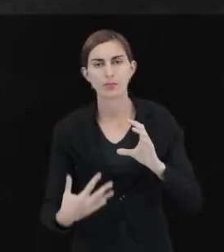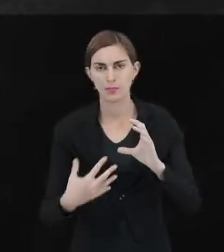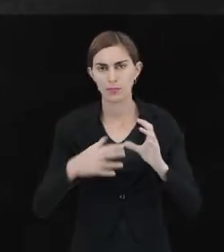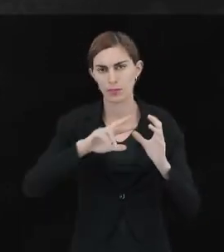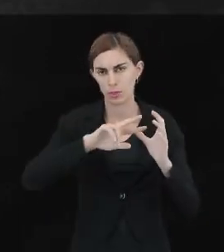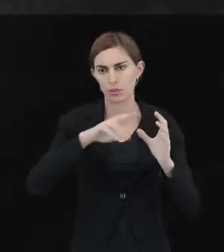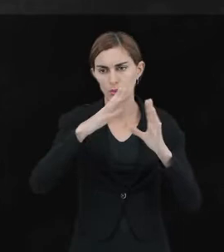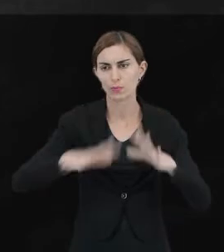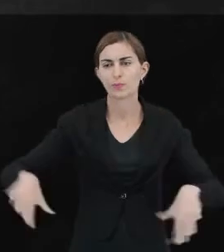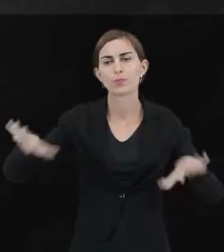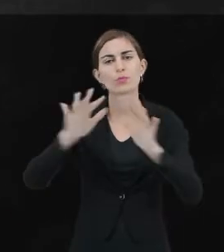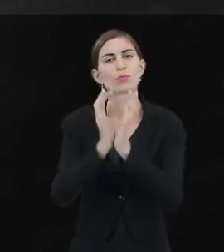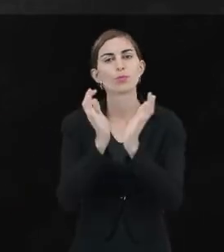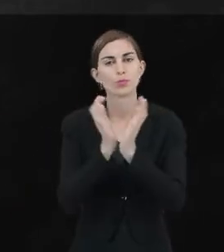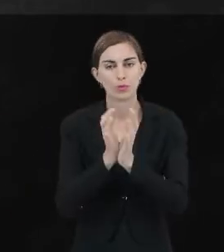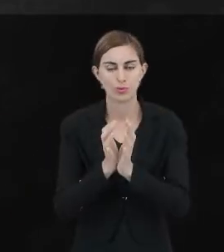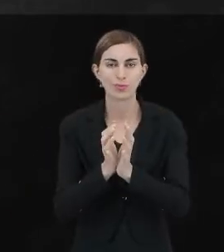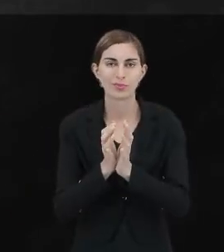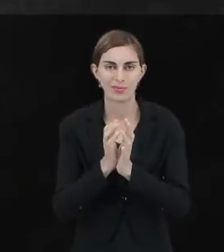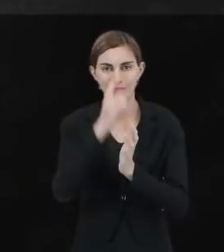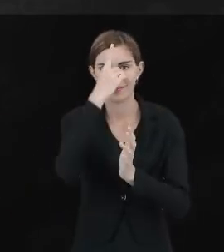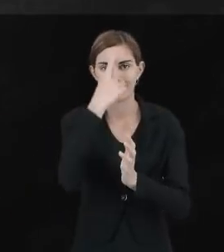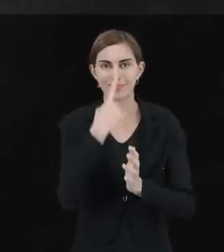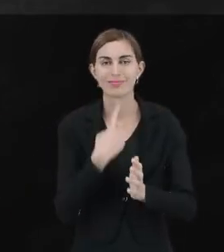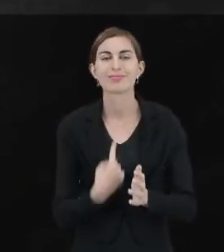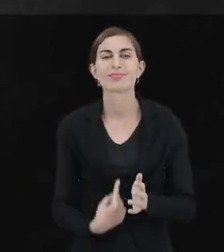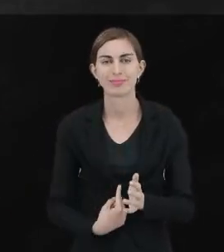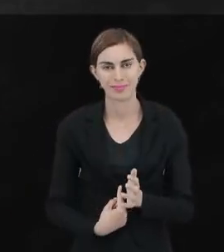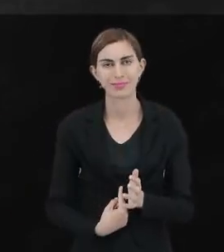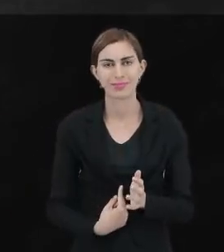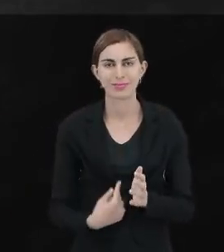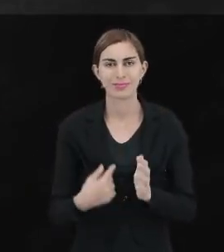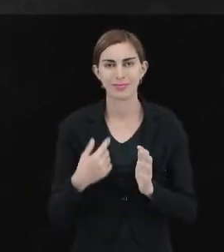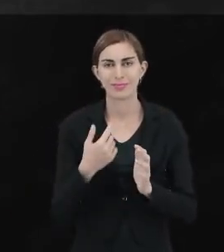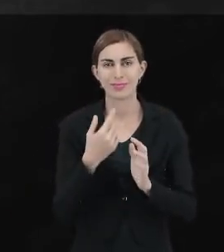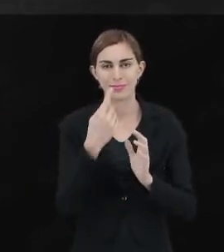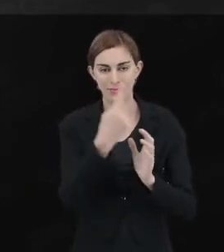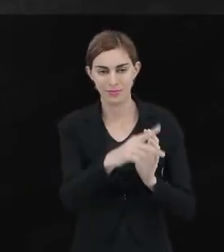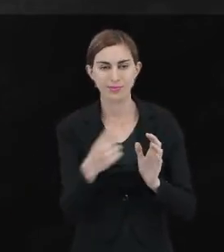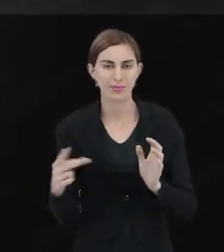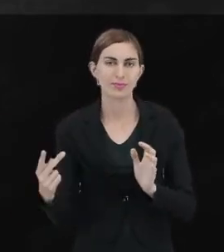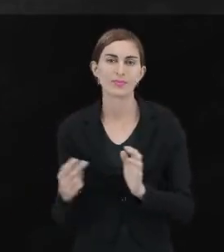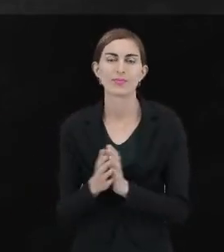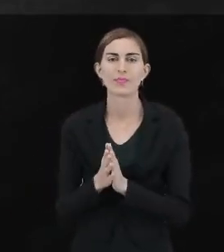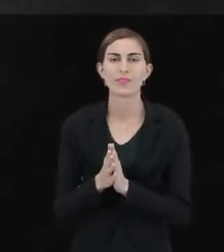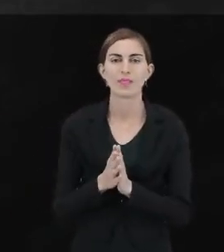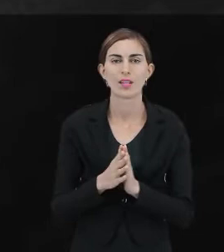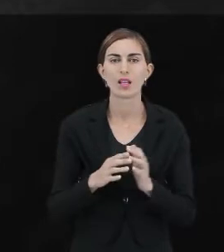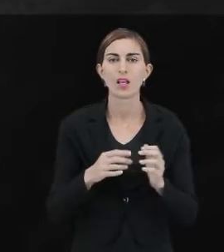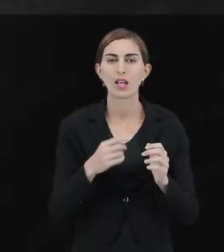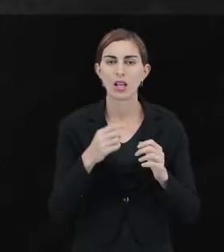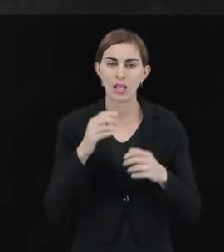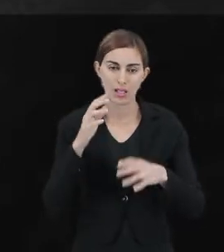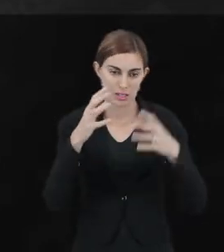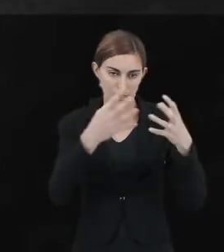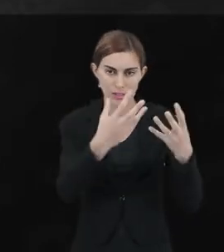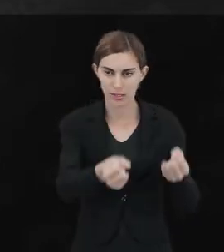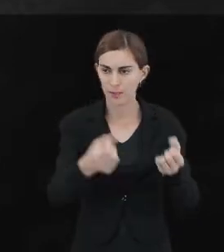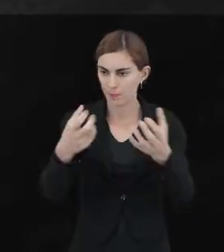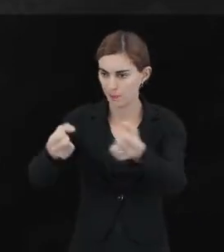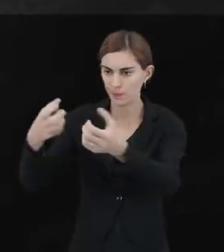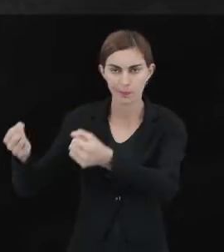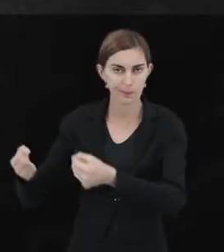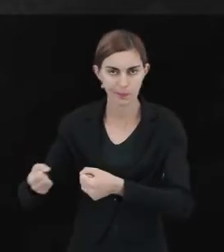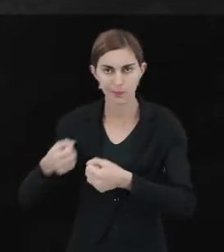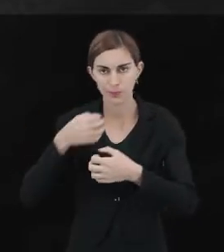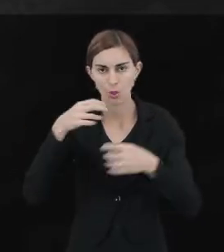daquele contexto, daquele grupo, para se chegar a um certo consenso, em que há um certo grau de